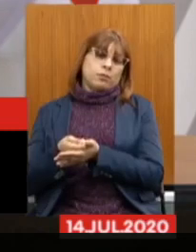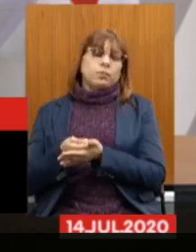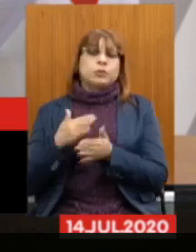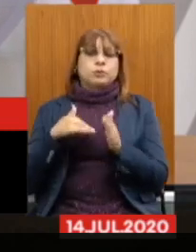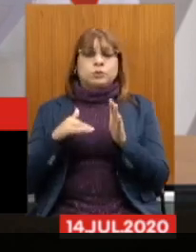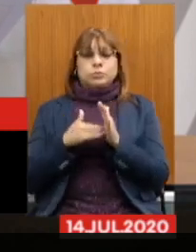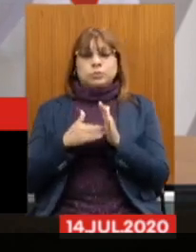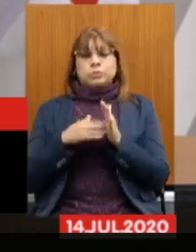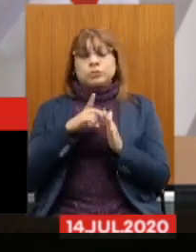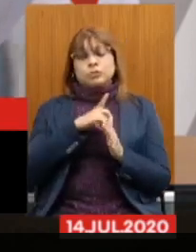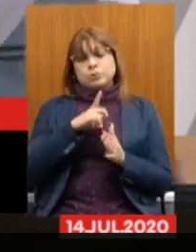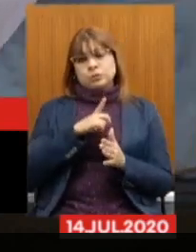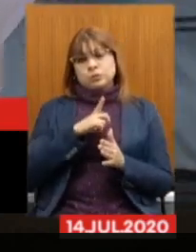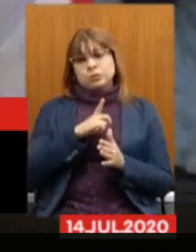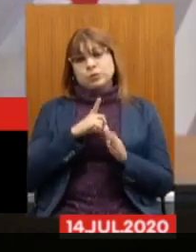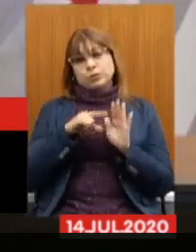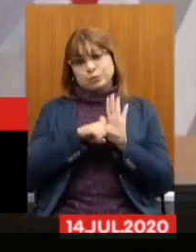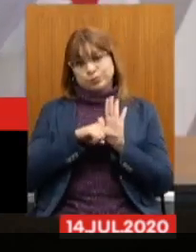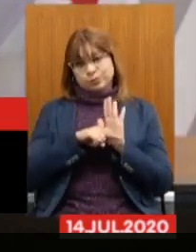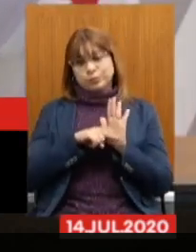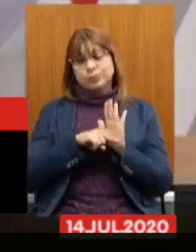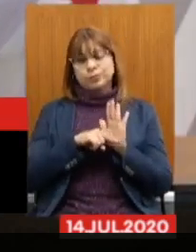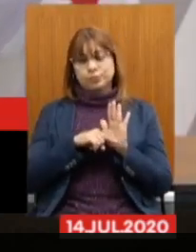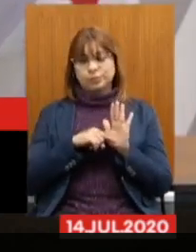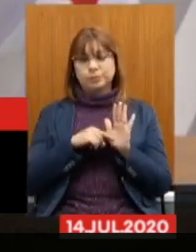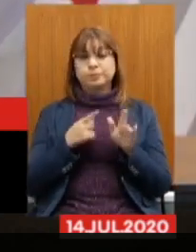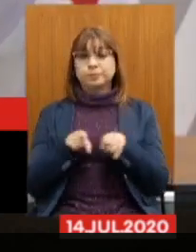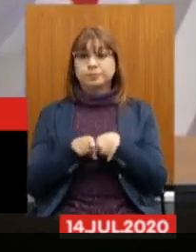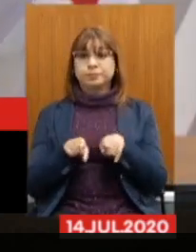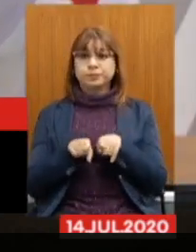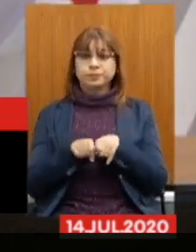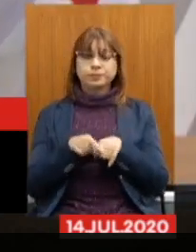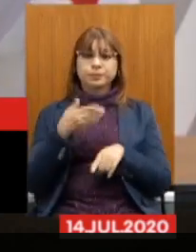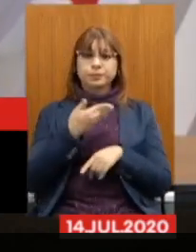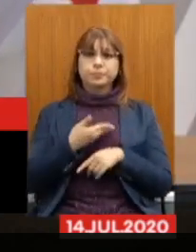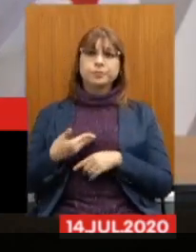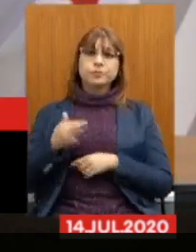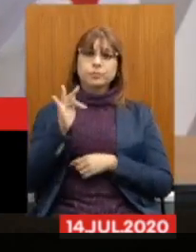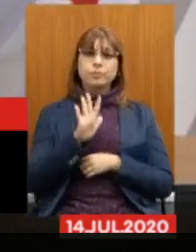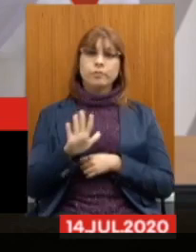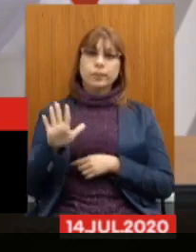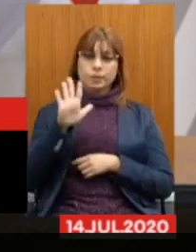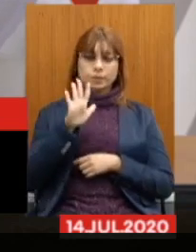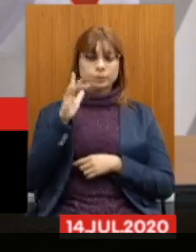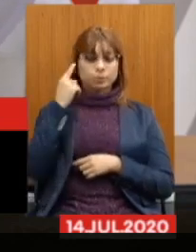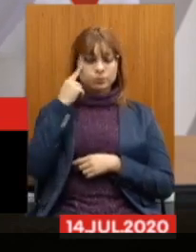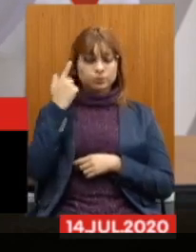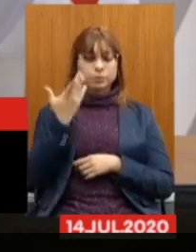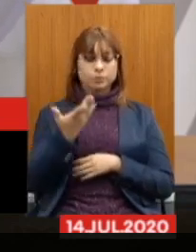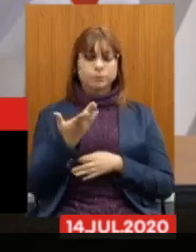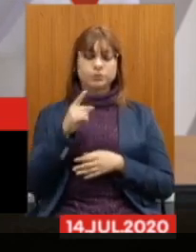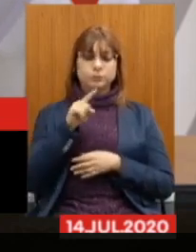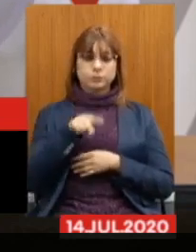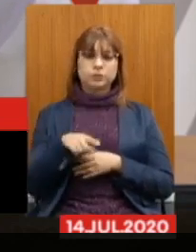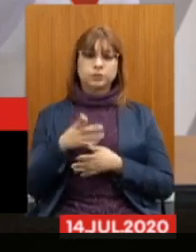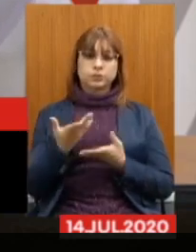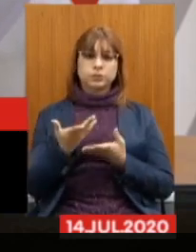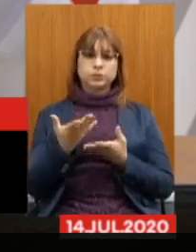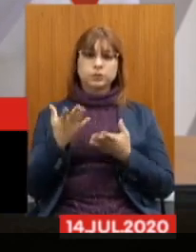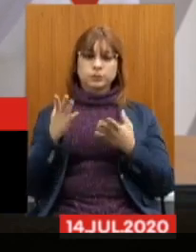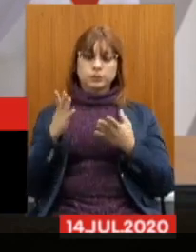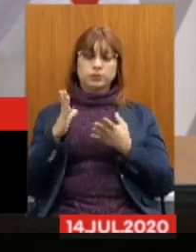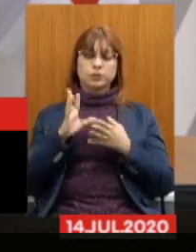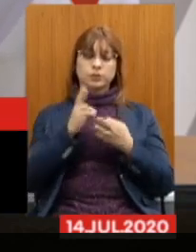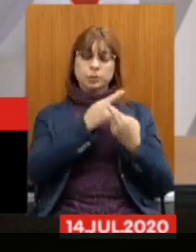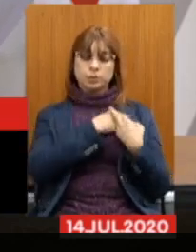neoliberal em franca implantação pelo governo federal, que preconiza a diminuição do Estado e consequente desvalorização dos